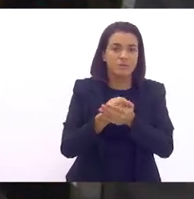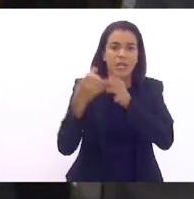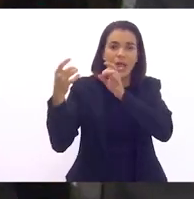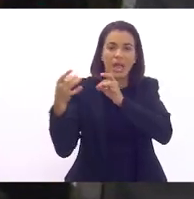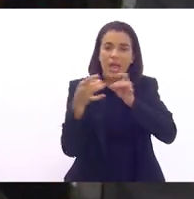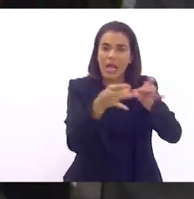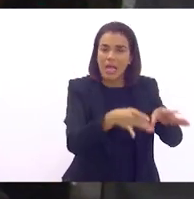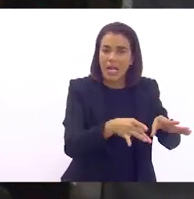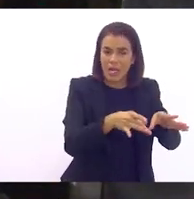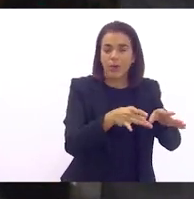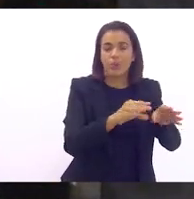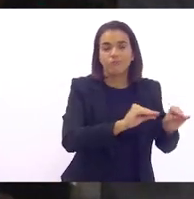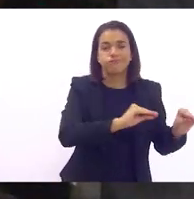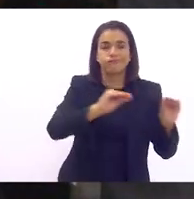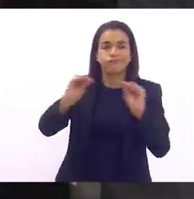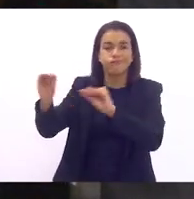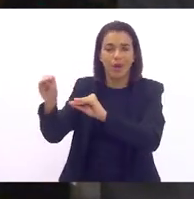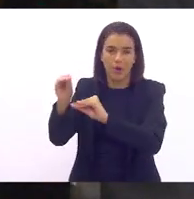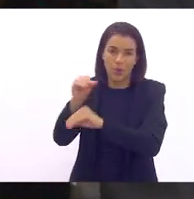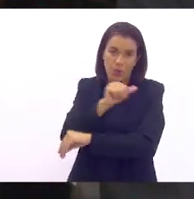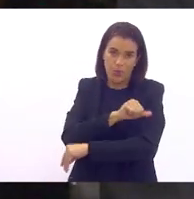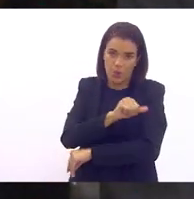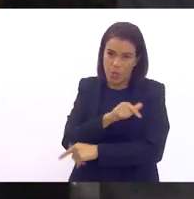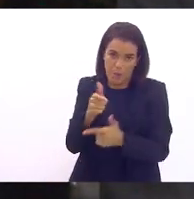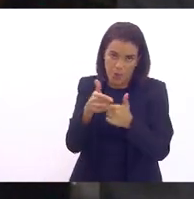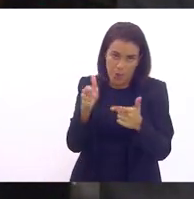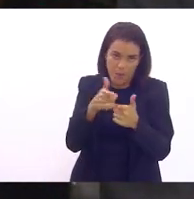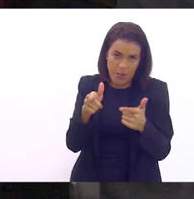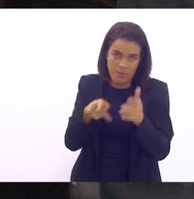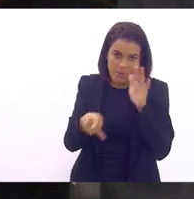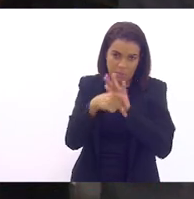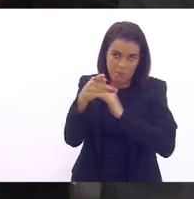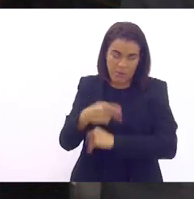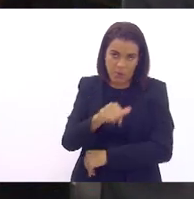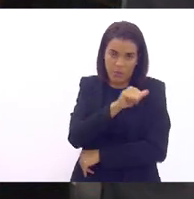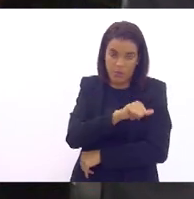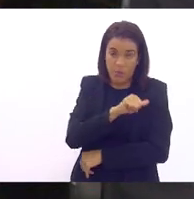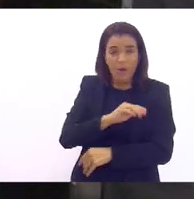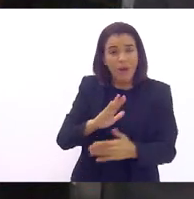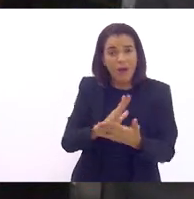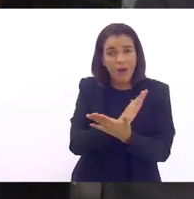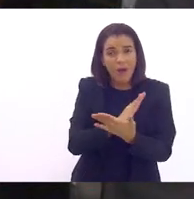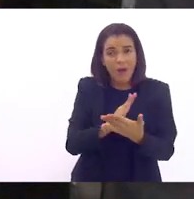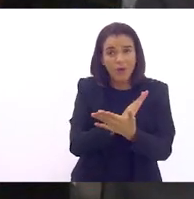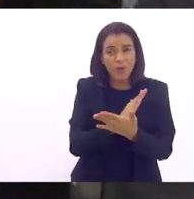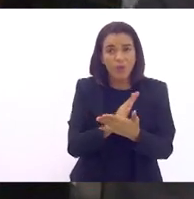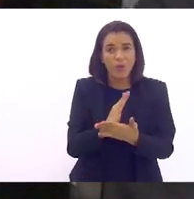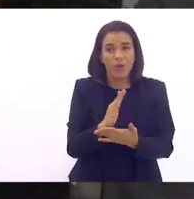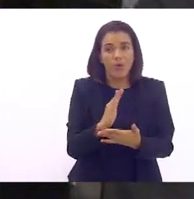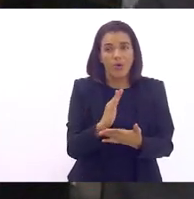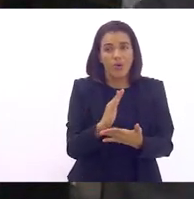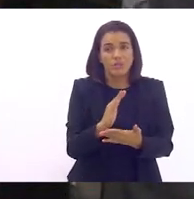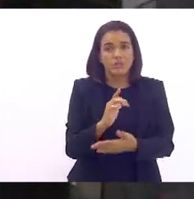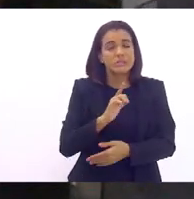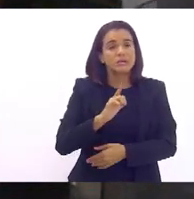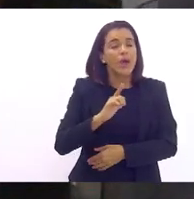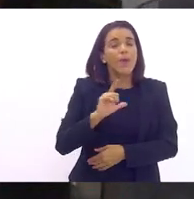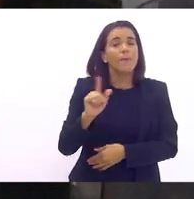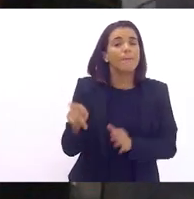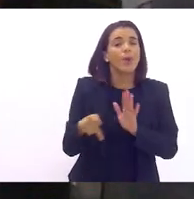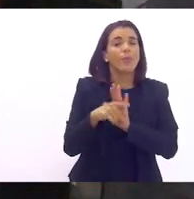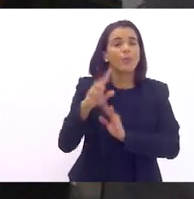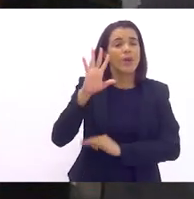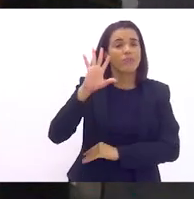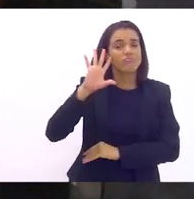nem todas saem por defeitos do Rio algumas estão respondendo decisões globais